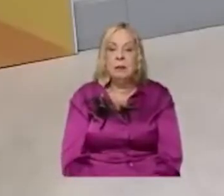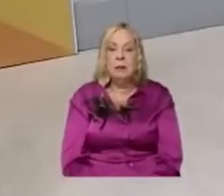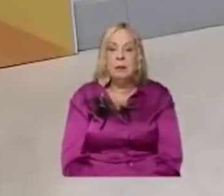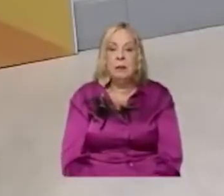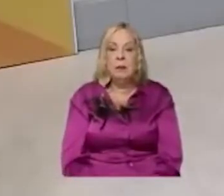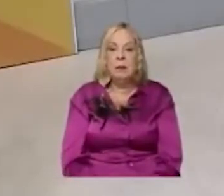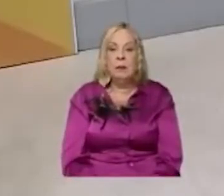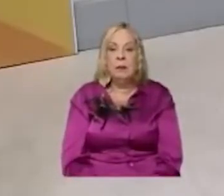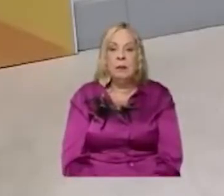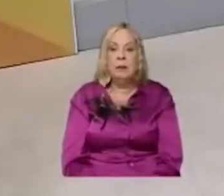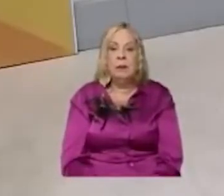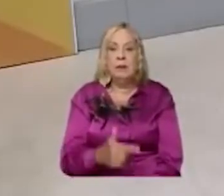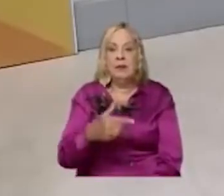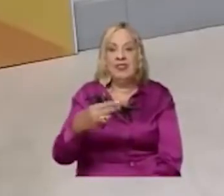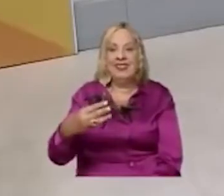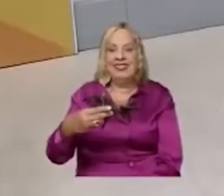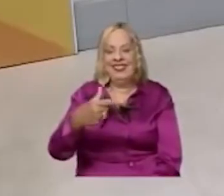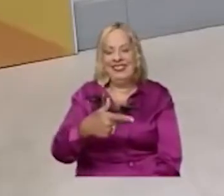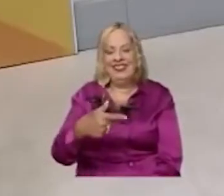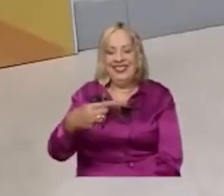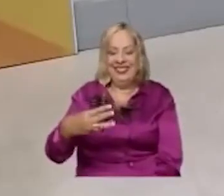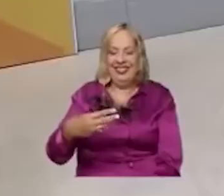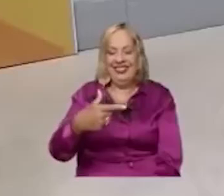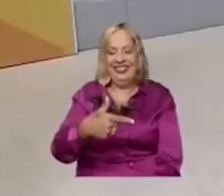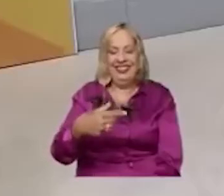Vem bolinha. Chama que ela vem.